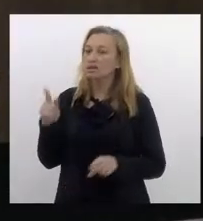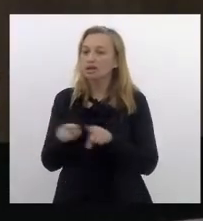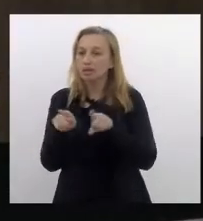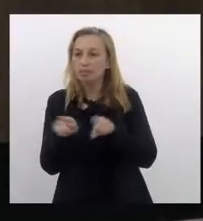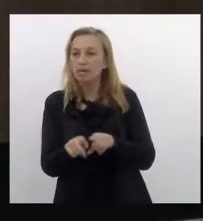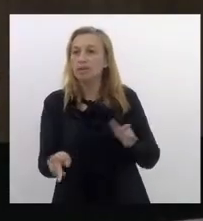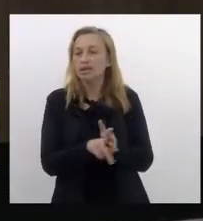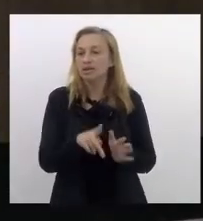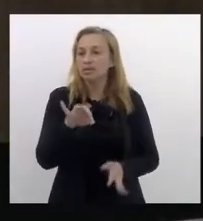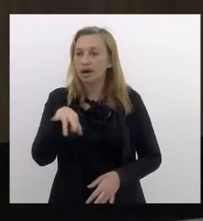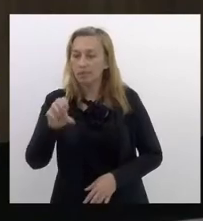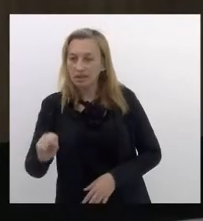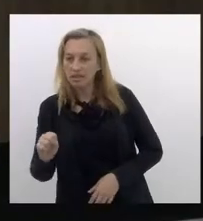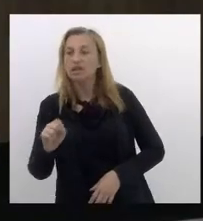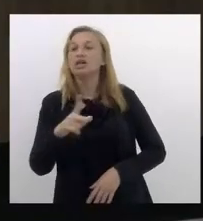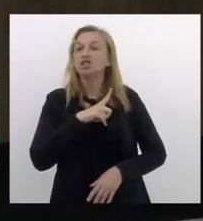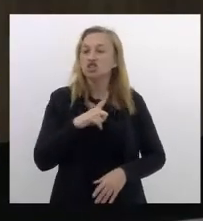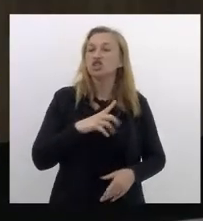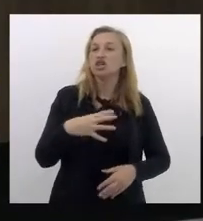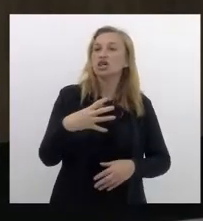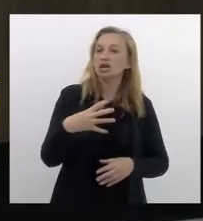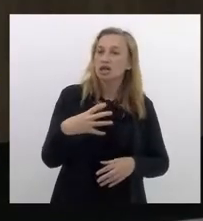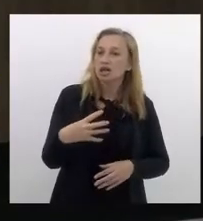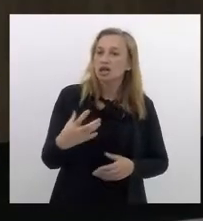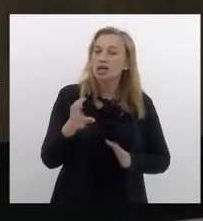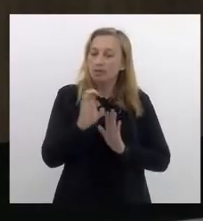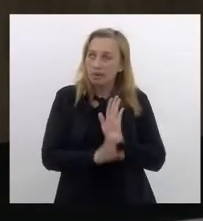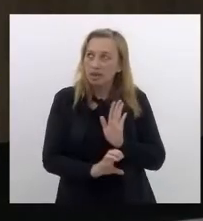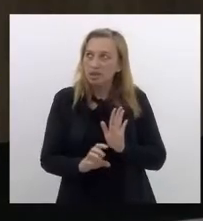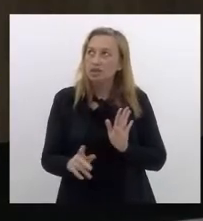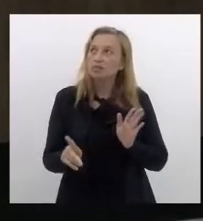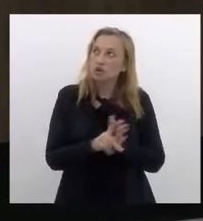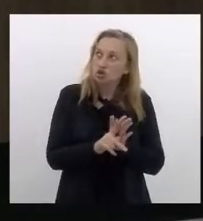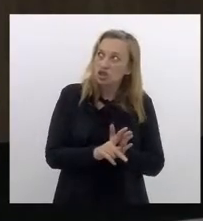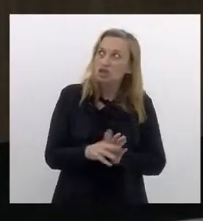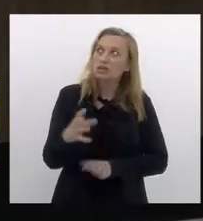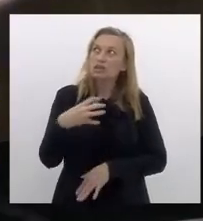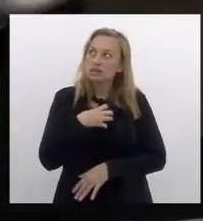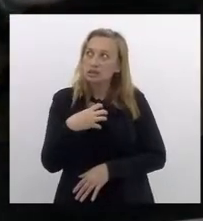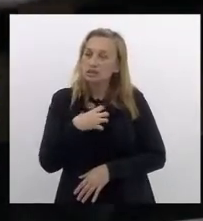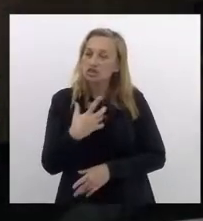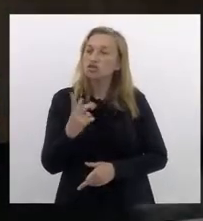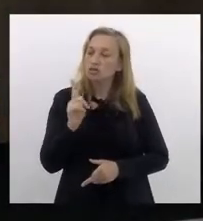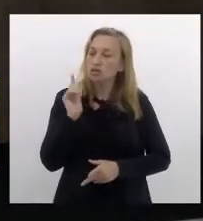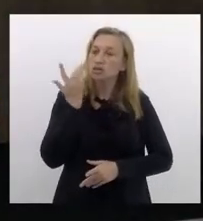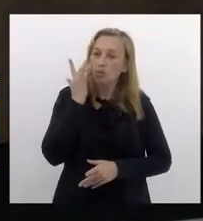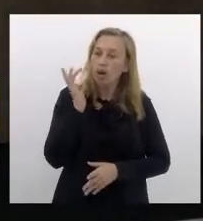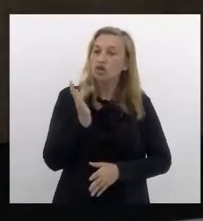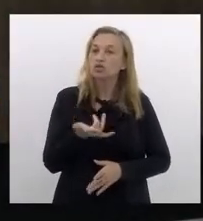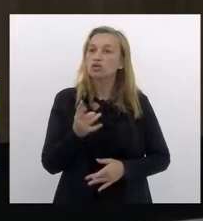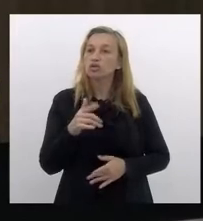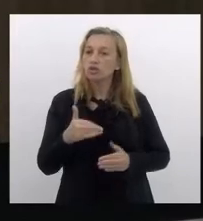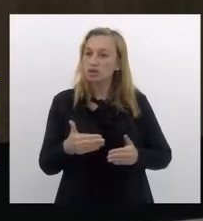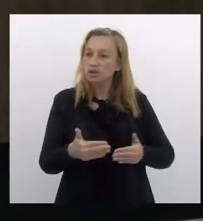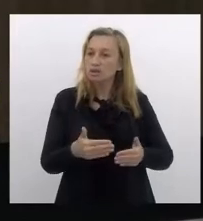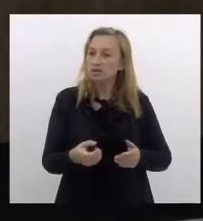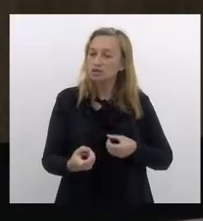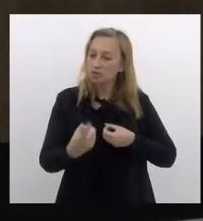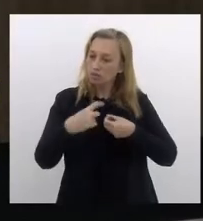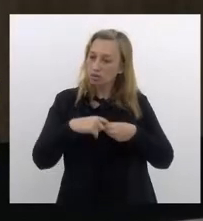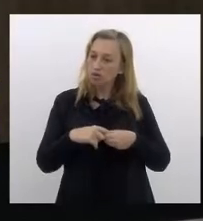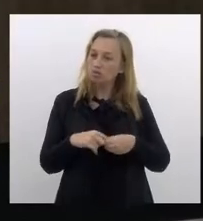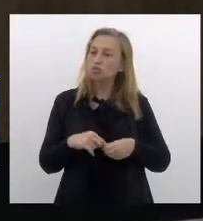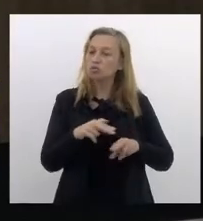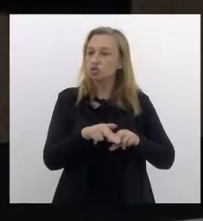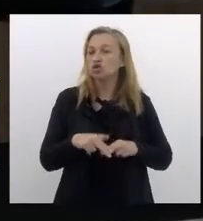Mansa, tinha também emendas nesse sentido, tinha até projeto, eu acho, nesse sentido, proposta de projeto, e nós recuamos em proveito desse